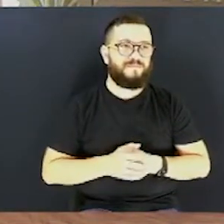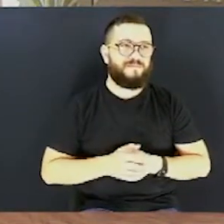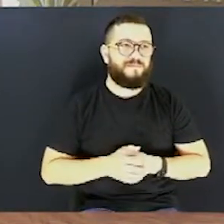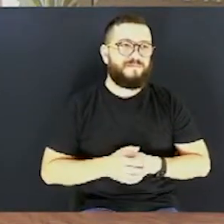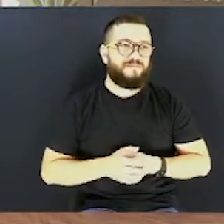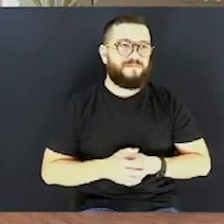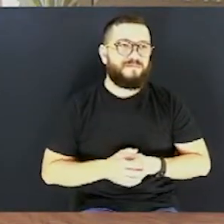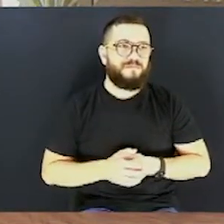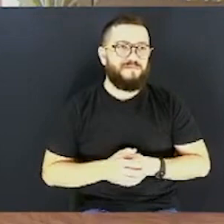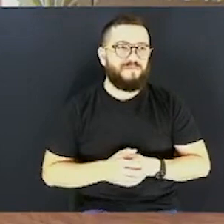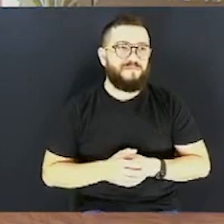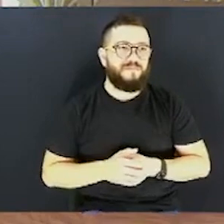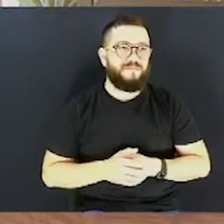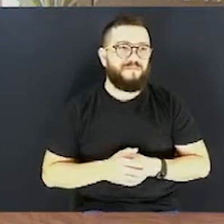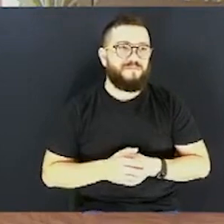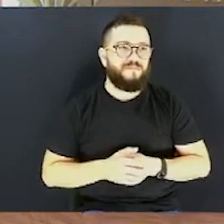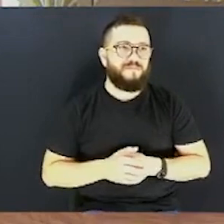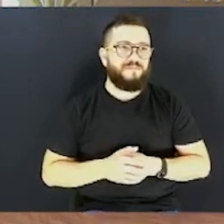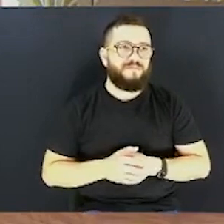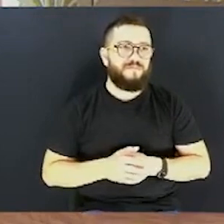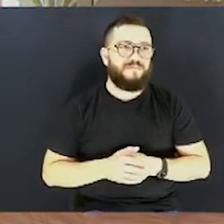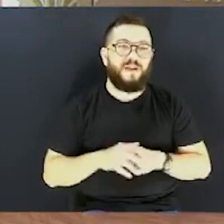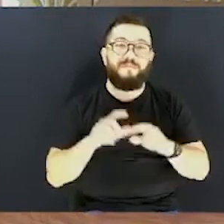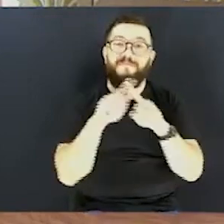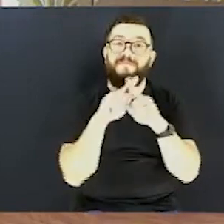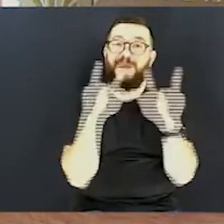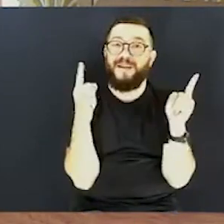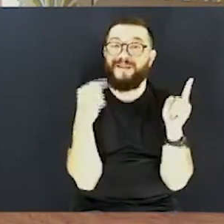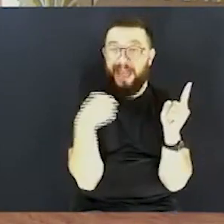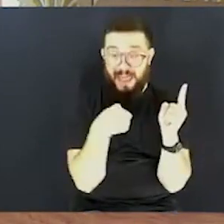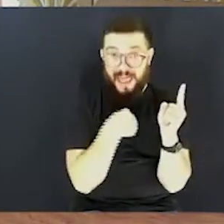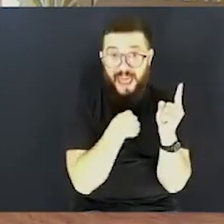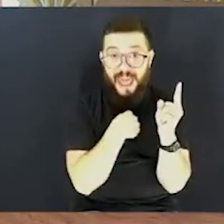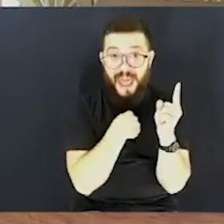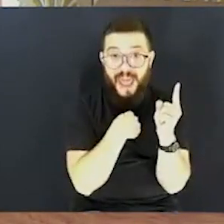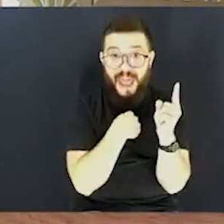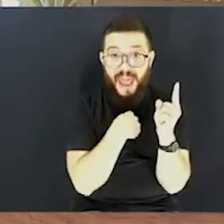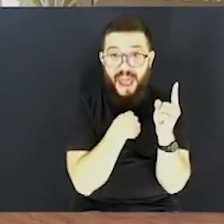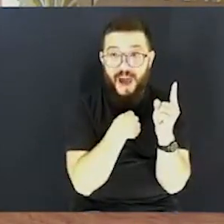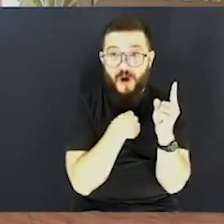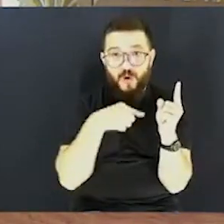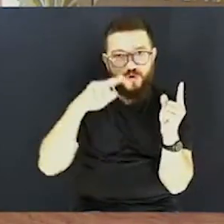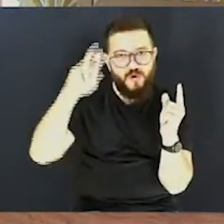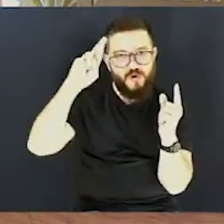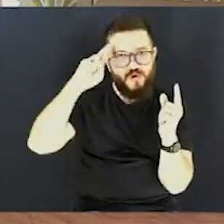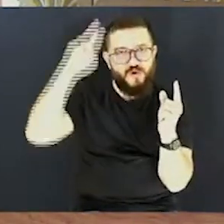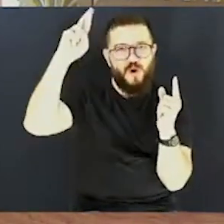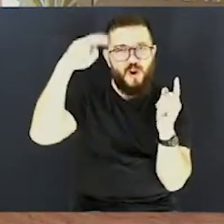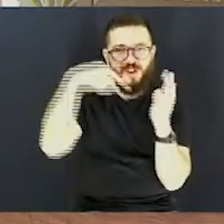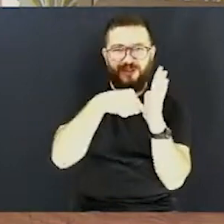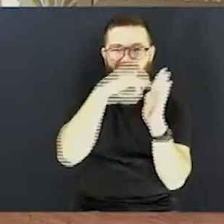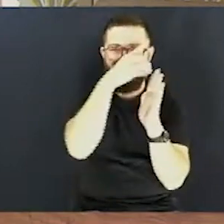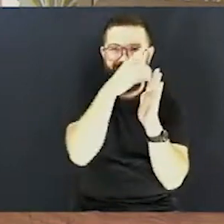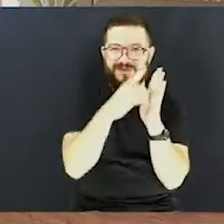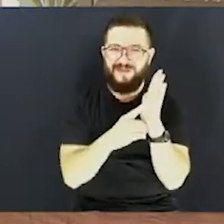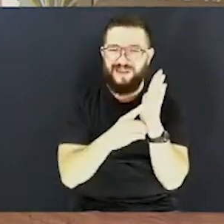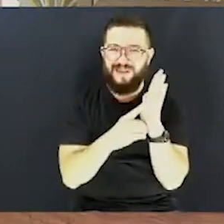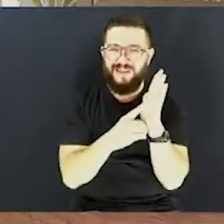trago a autoria dele à minha pessoa. Seria muita ignorância, muita prepotência da minha